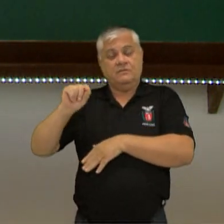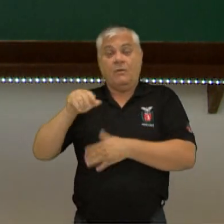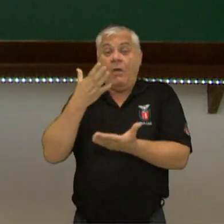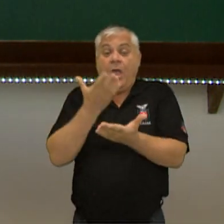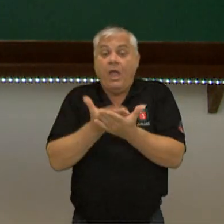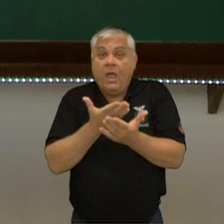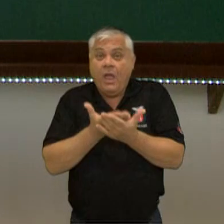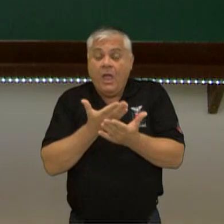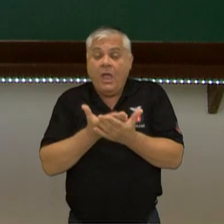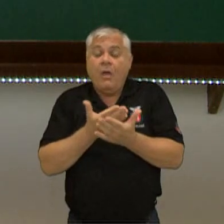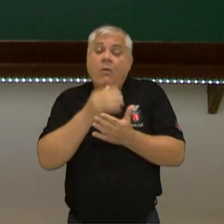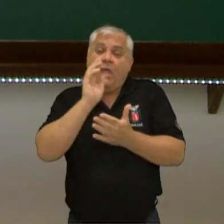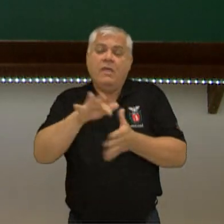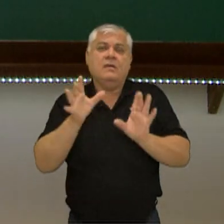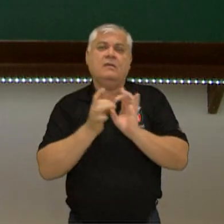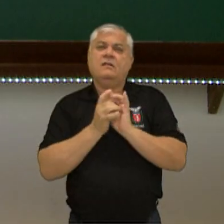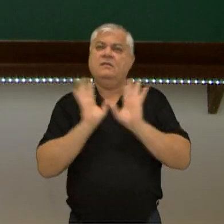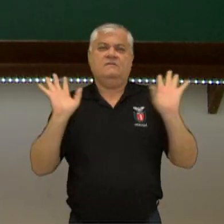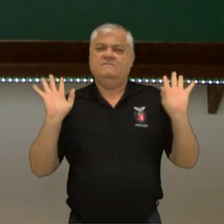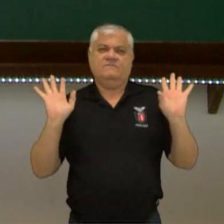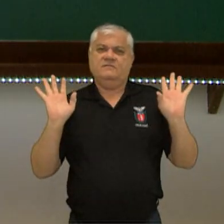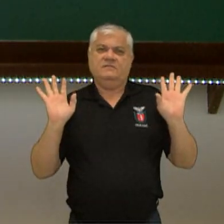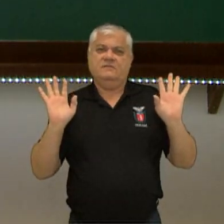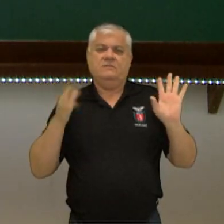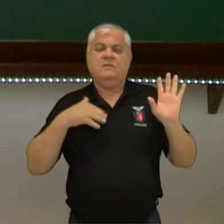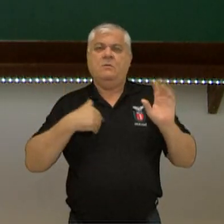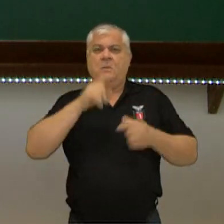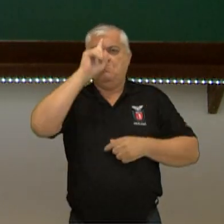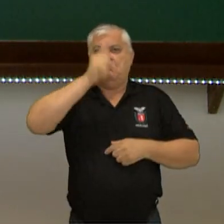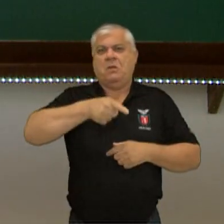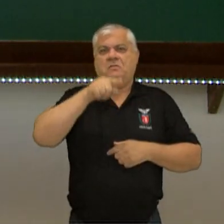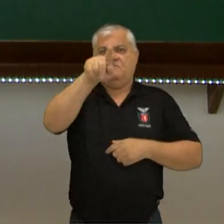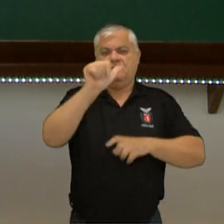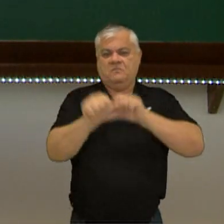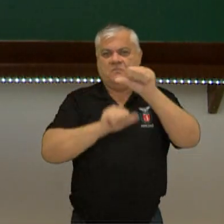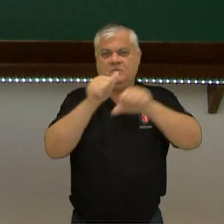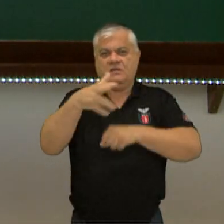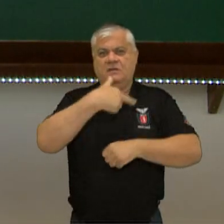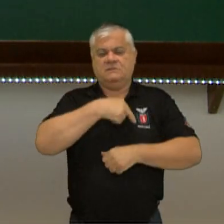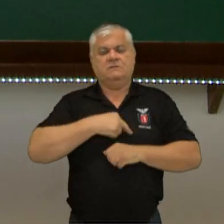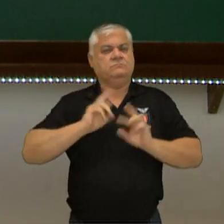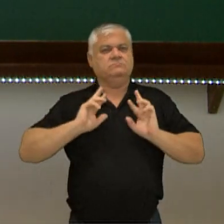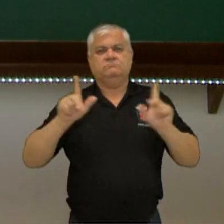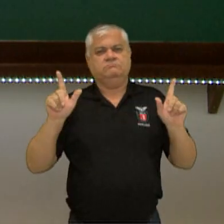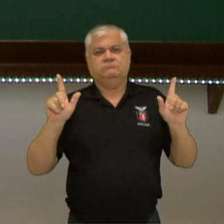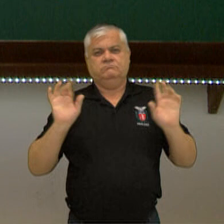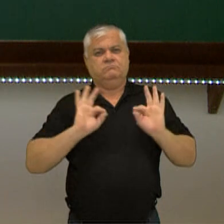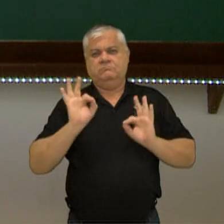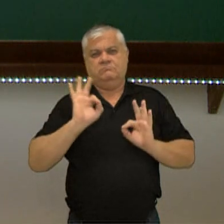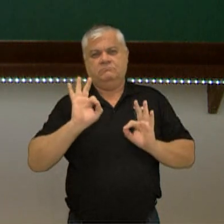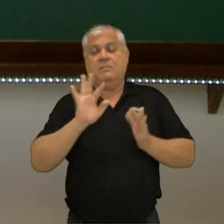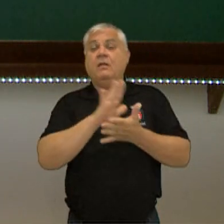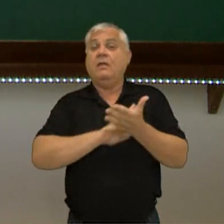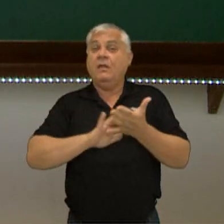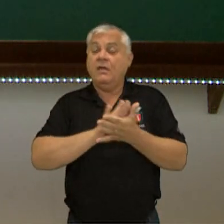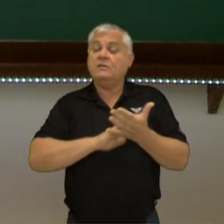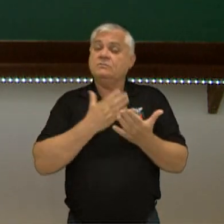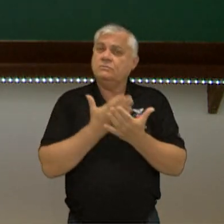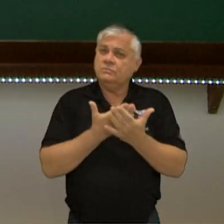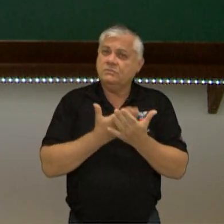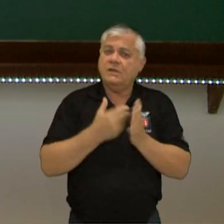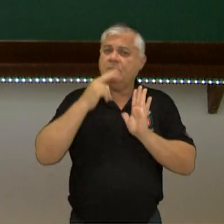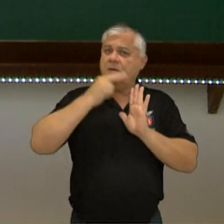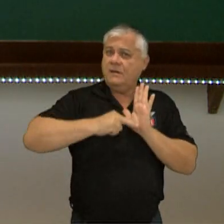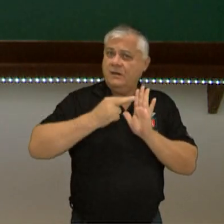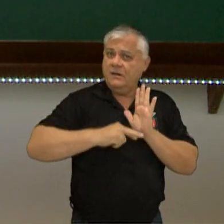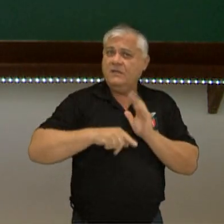aulas públicas. Então, o objetivo não é doutrinar. O lugar correto da doutrinação e de estudar a religião enquanto fé é no lugar sagrado,